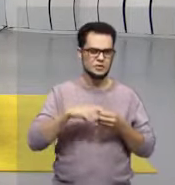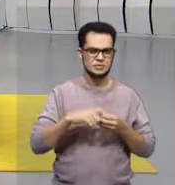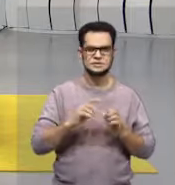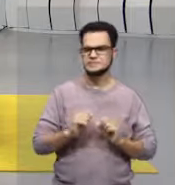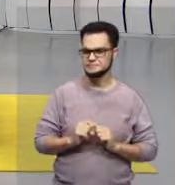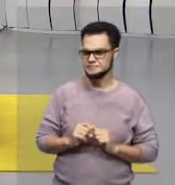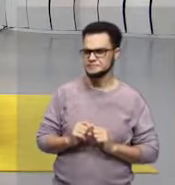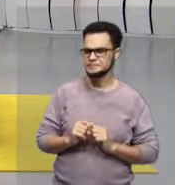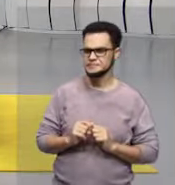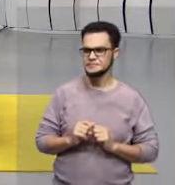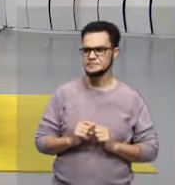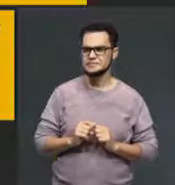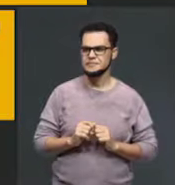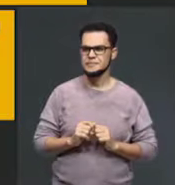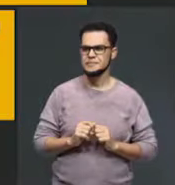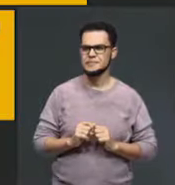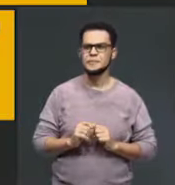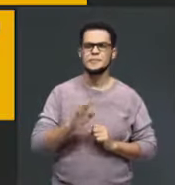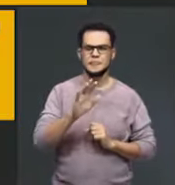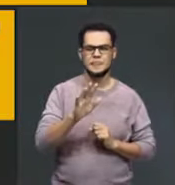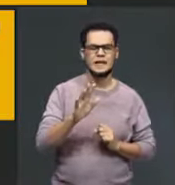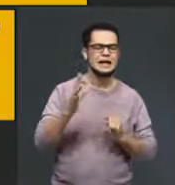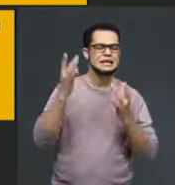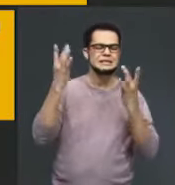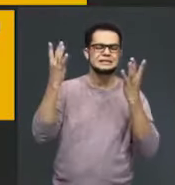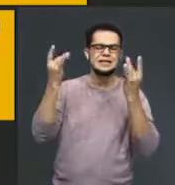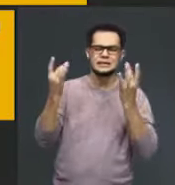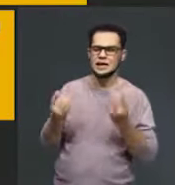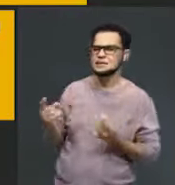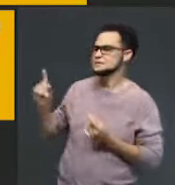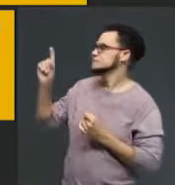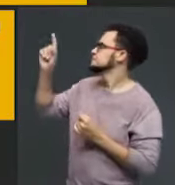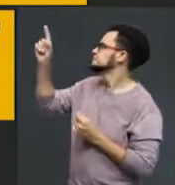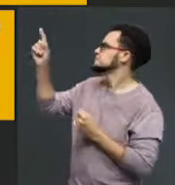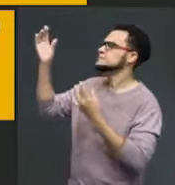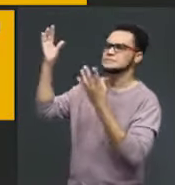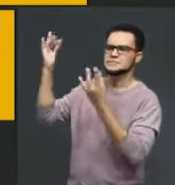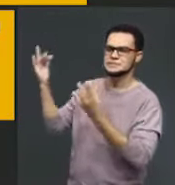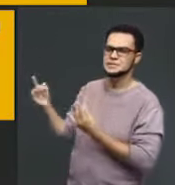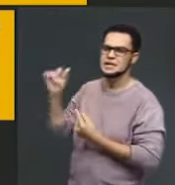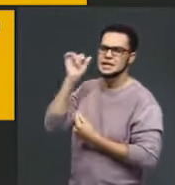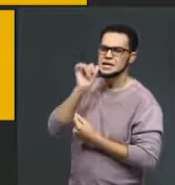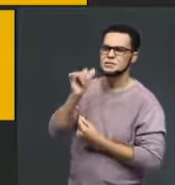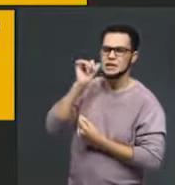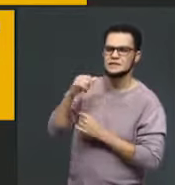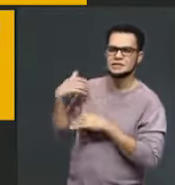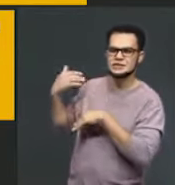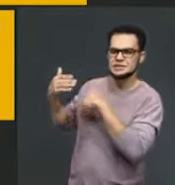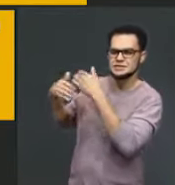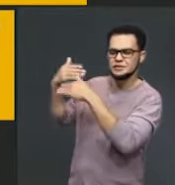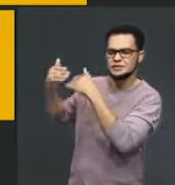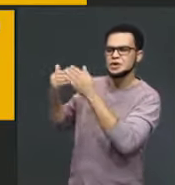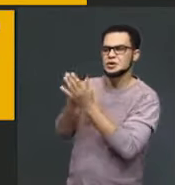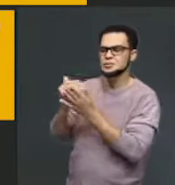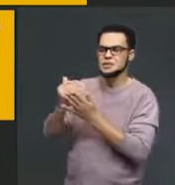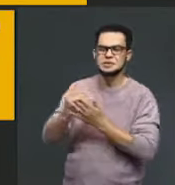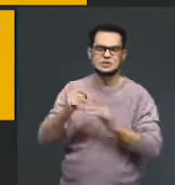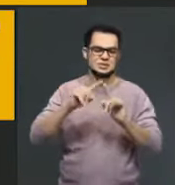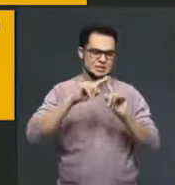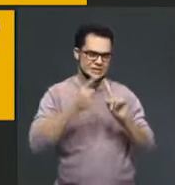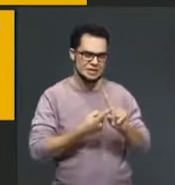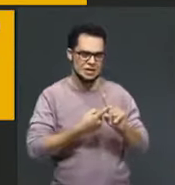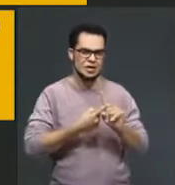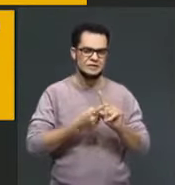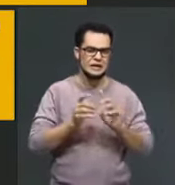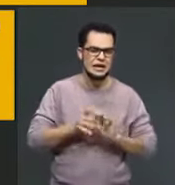Ó, só lembrando aqui, detalhes, que a mulher vai desenvolver os folículos no início da gestação, vai liberar cerca